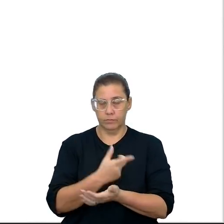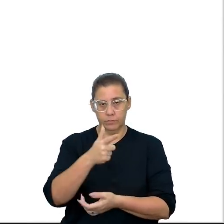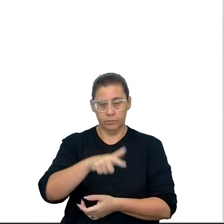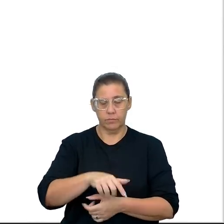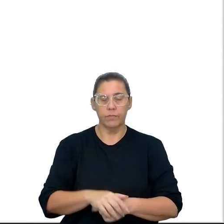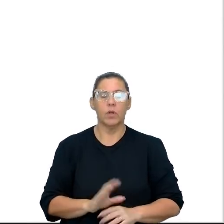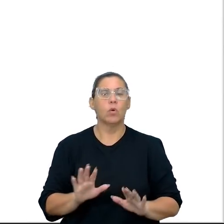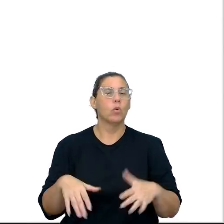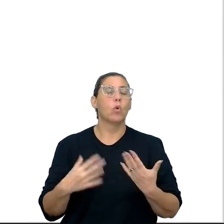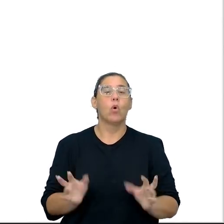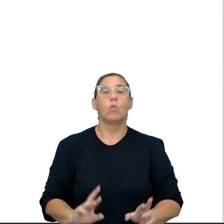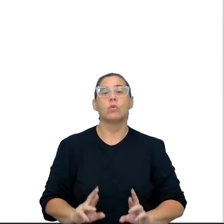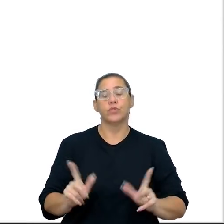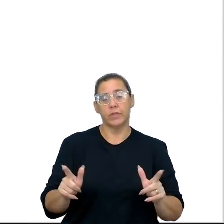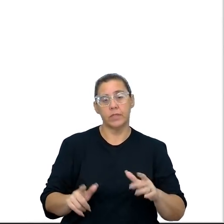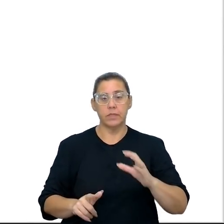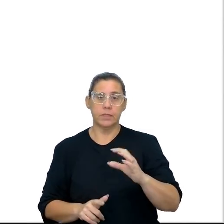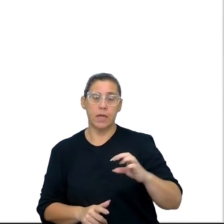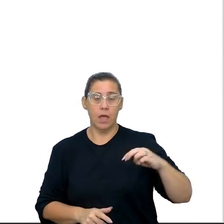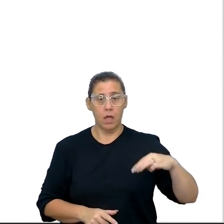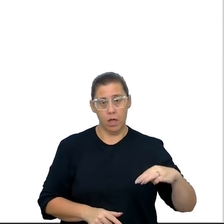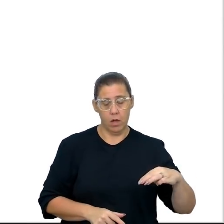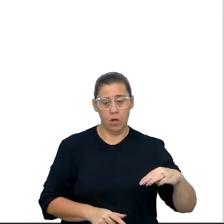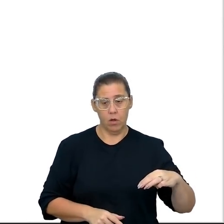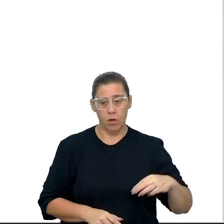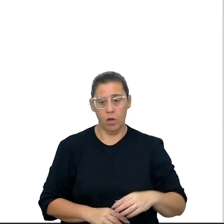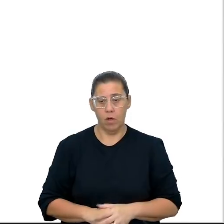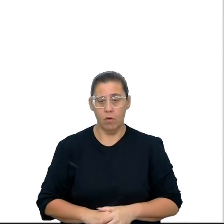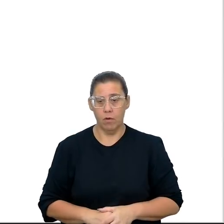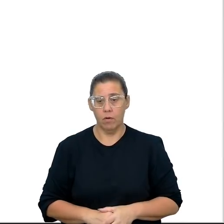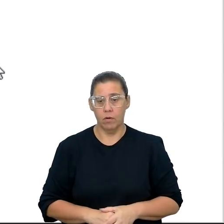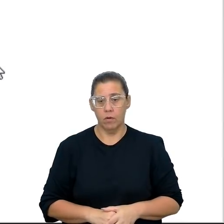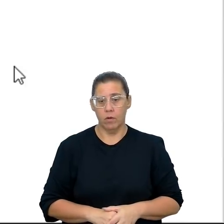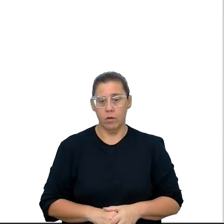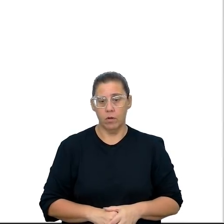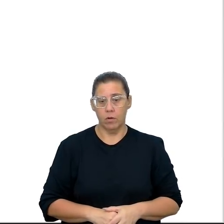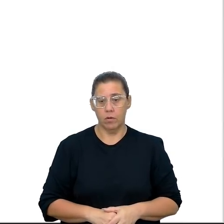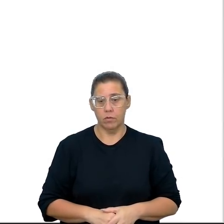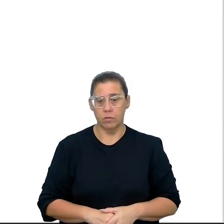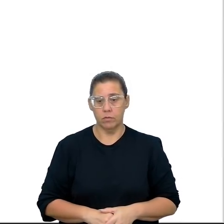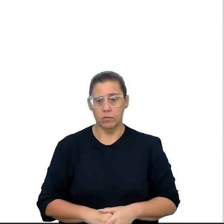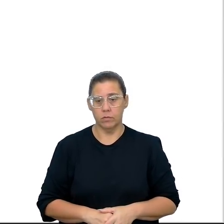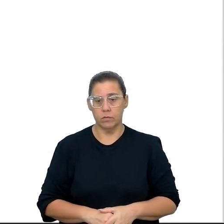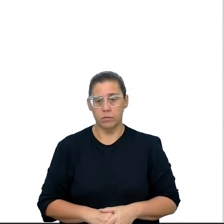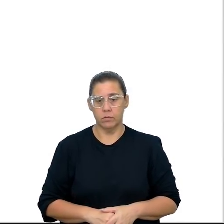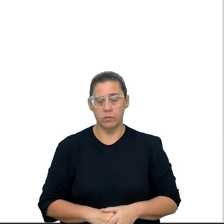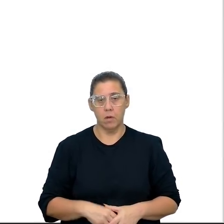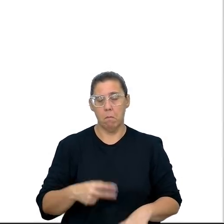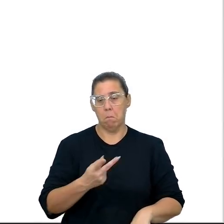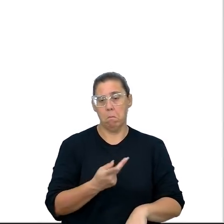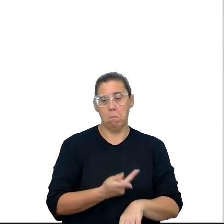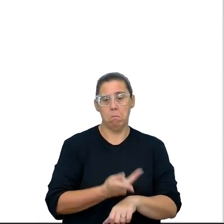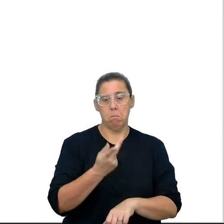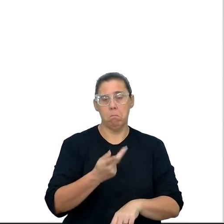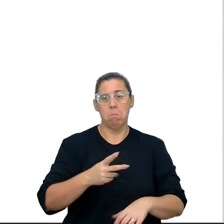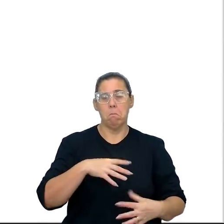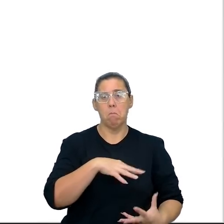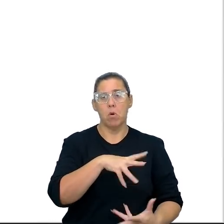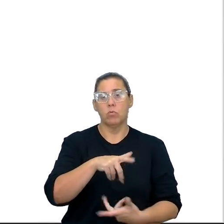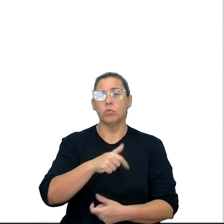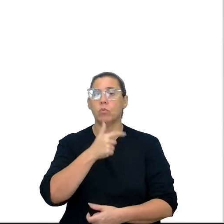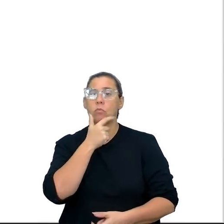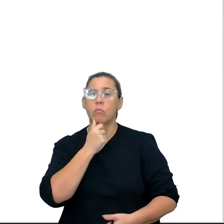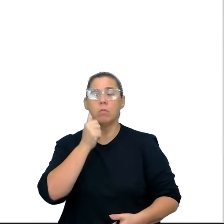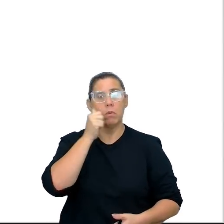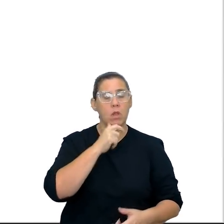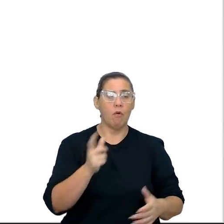é a diferença em centímetros entre o recorde mundial masculino e o feminino? Então, precisa voltar lá